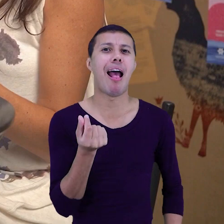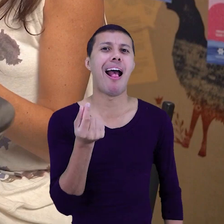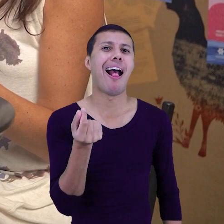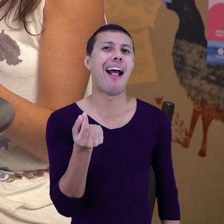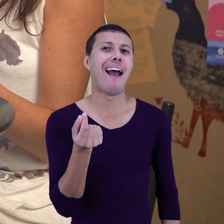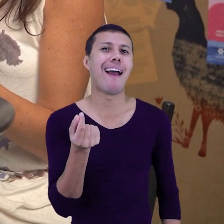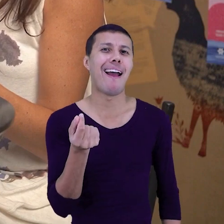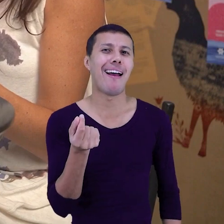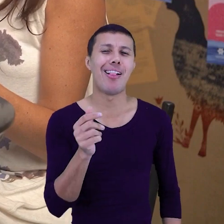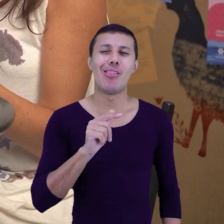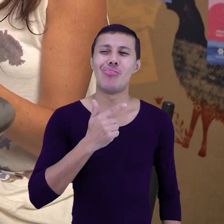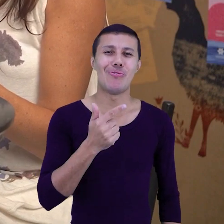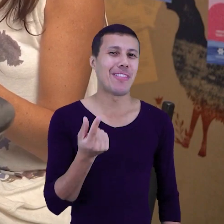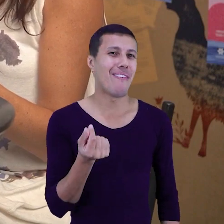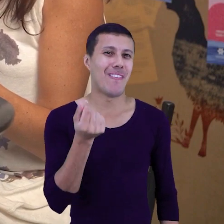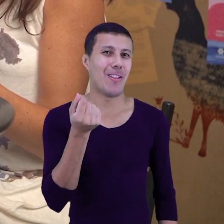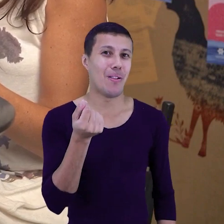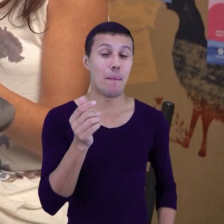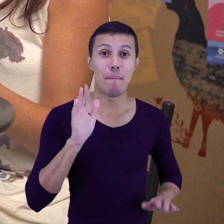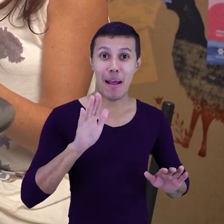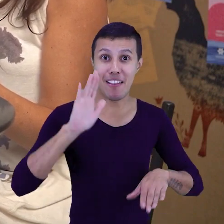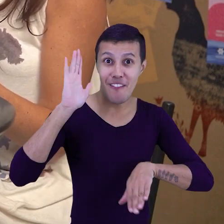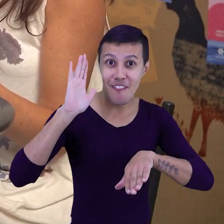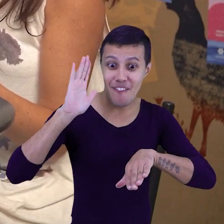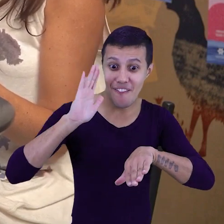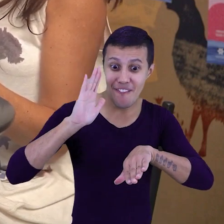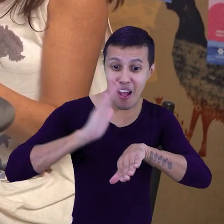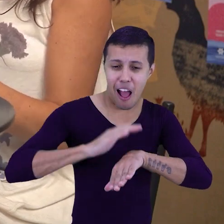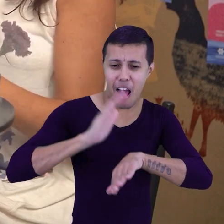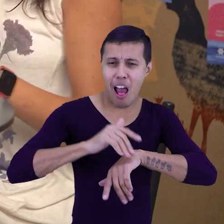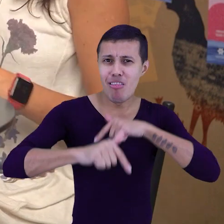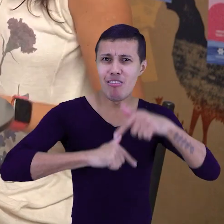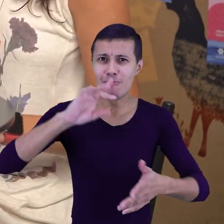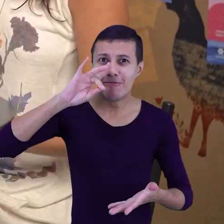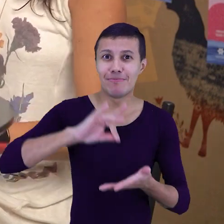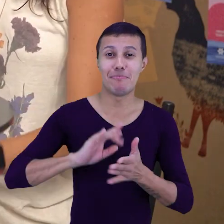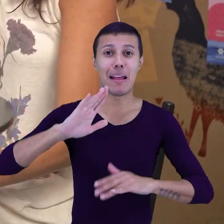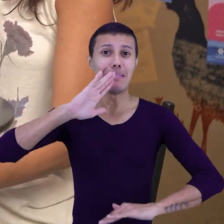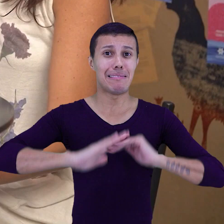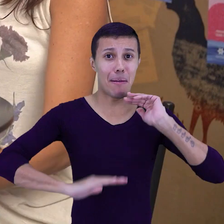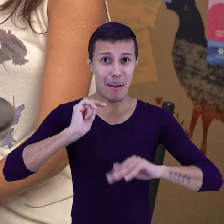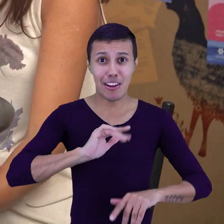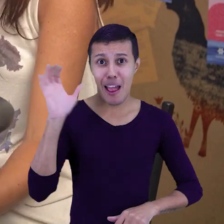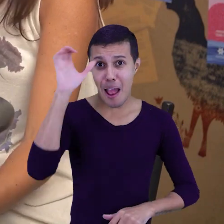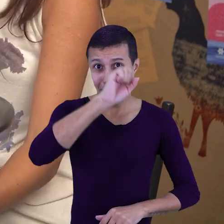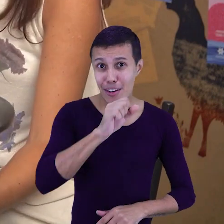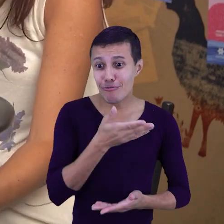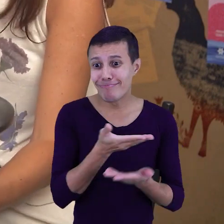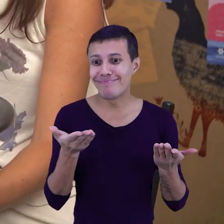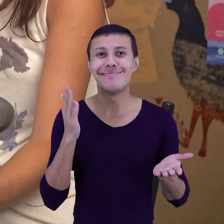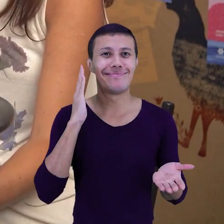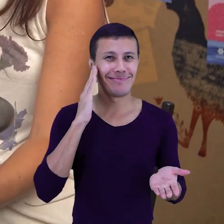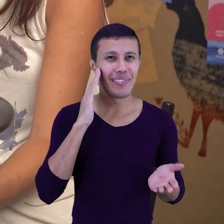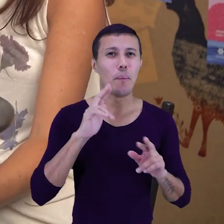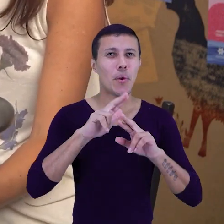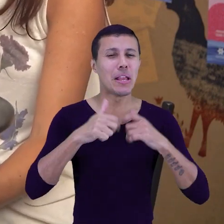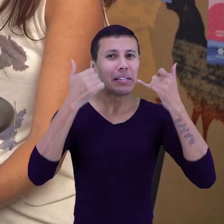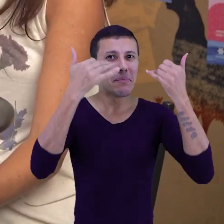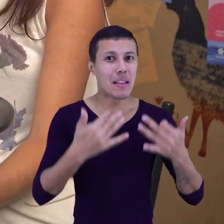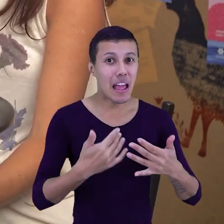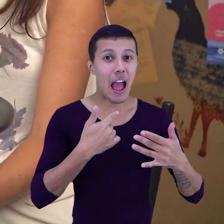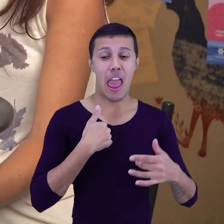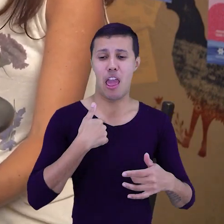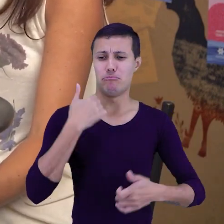tem valor, a ideia não vale tanto. O que vale mesmo é a execução. E aí é só na prática que você aprende. Então alguém pode te